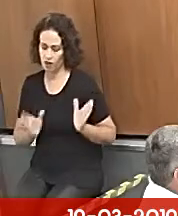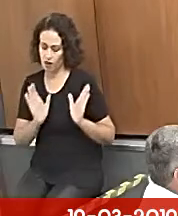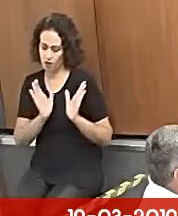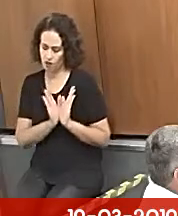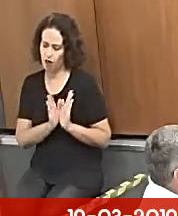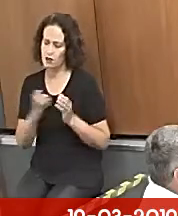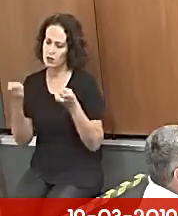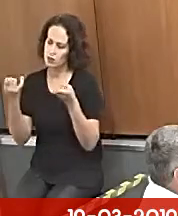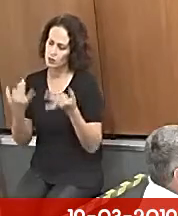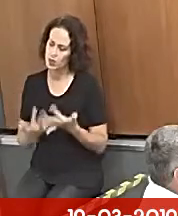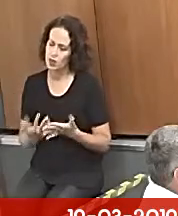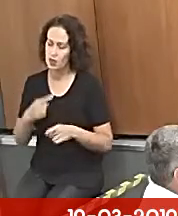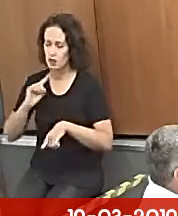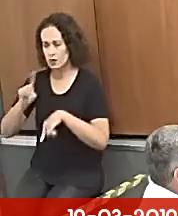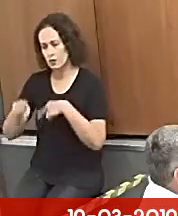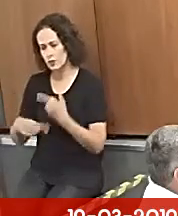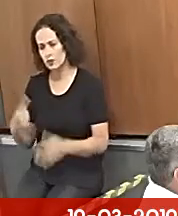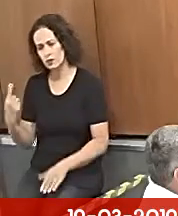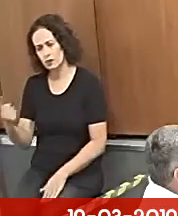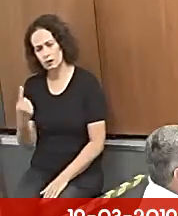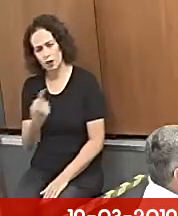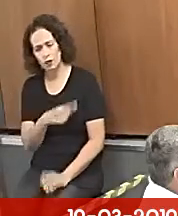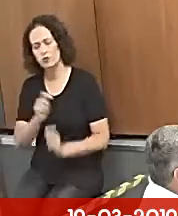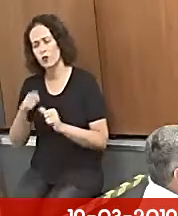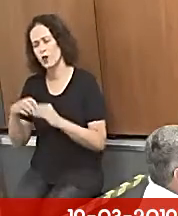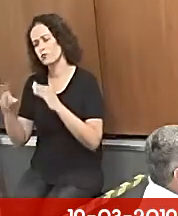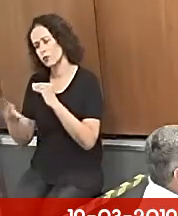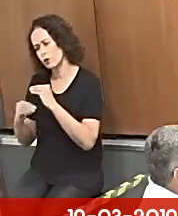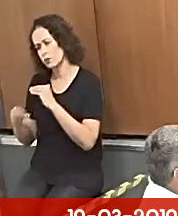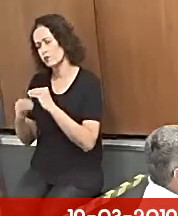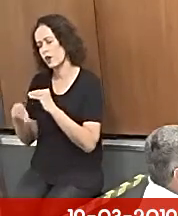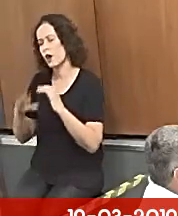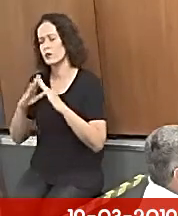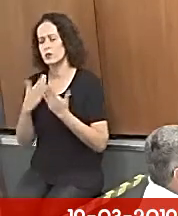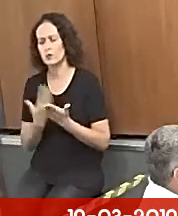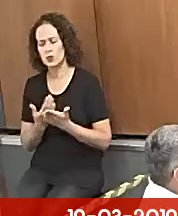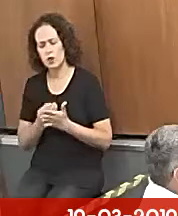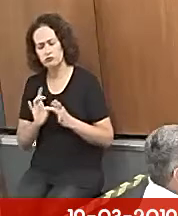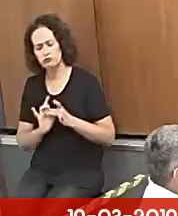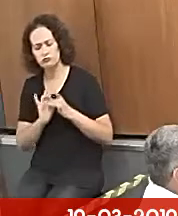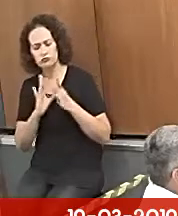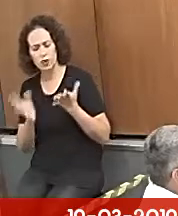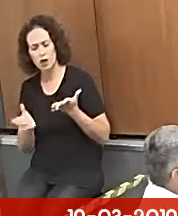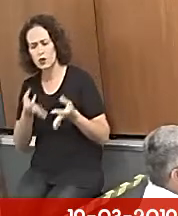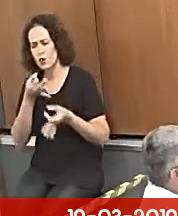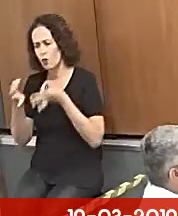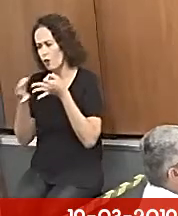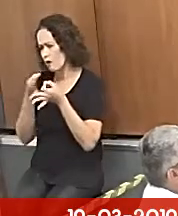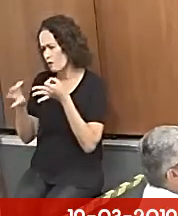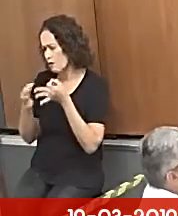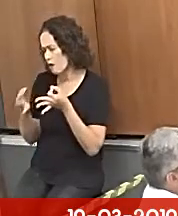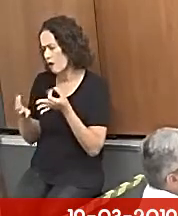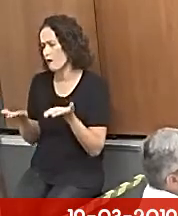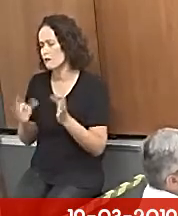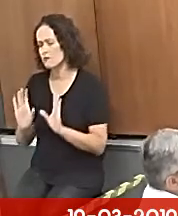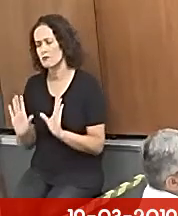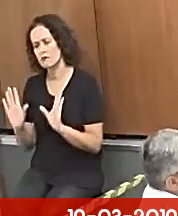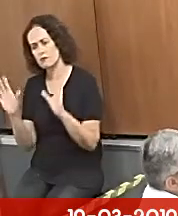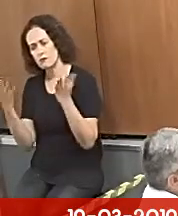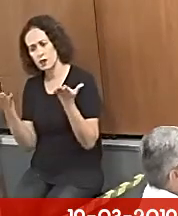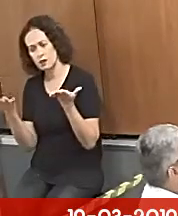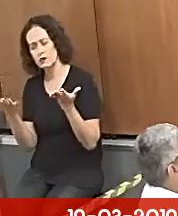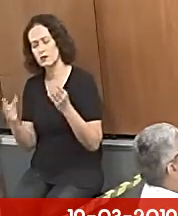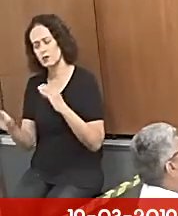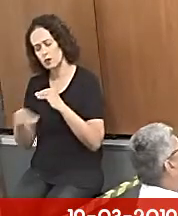se quiser poder colaborar com a fala uma escola que se sinta à vontade para trazer uma uma peça alguma coisa para